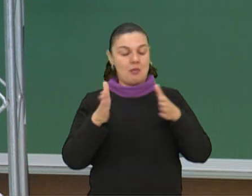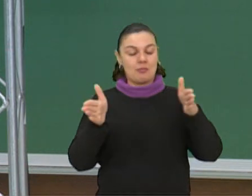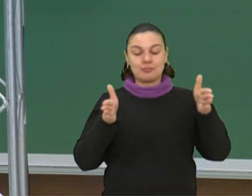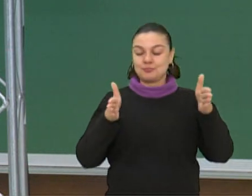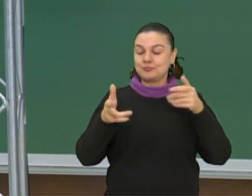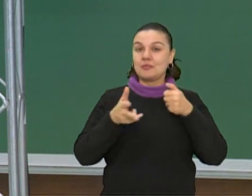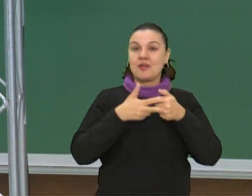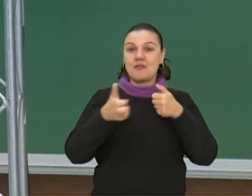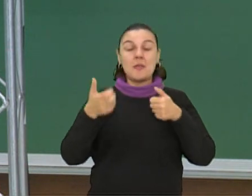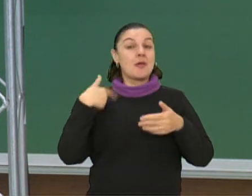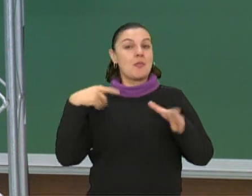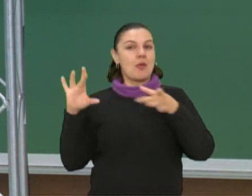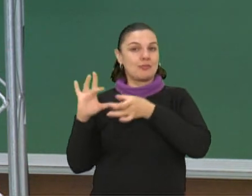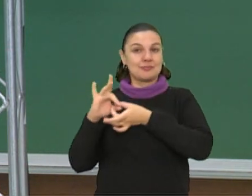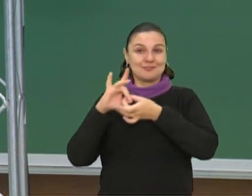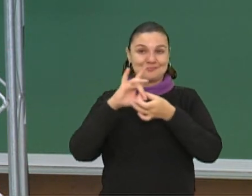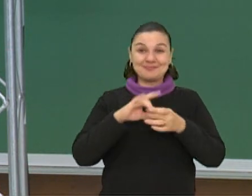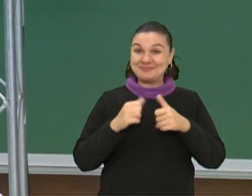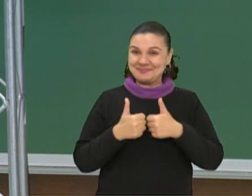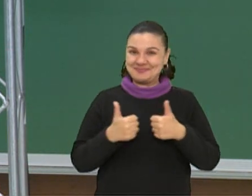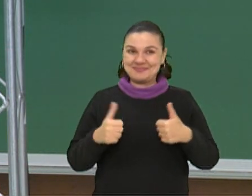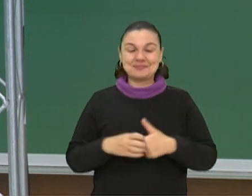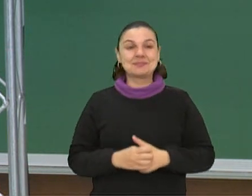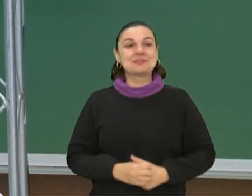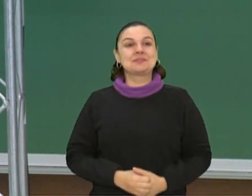de forma contextualizada.